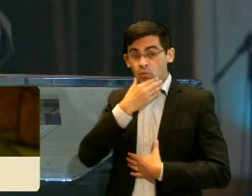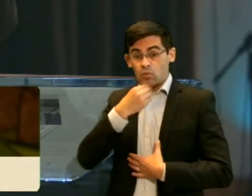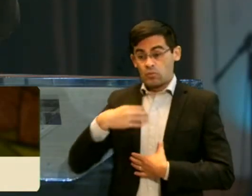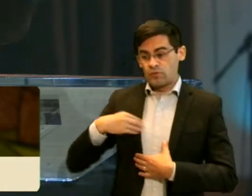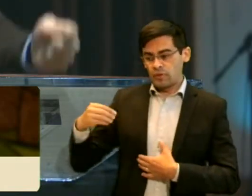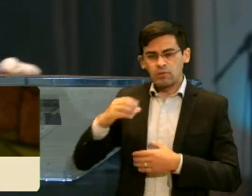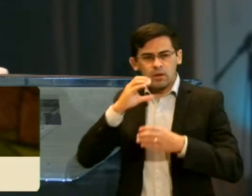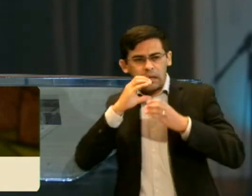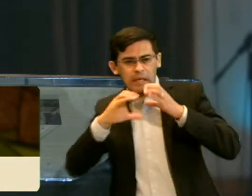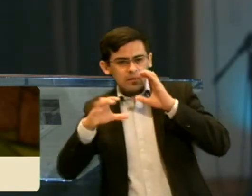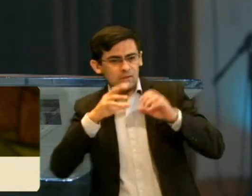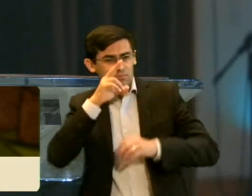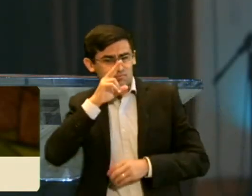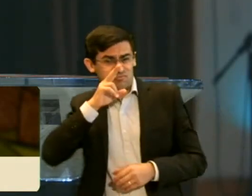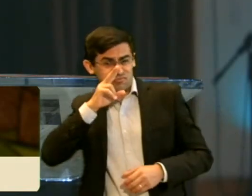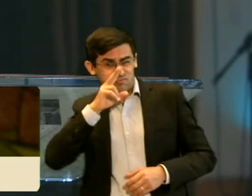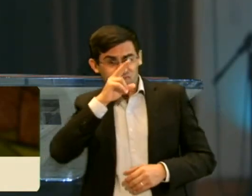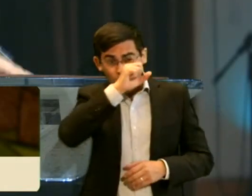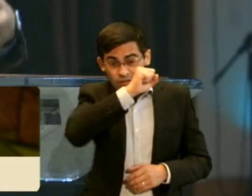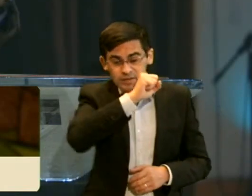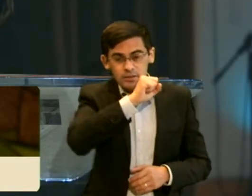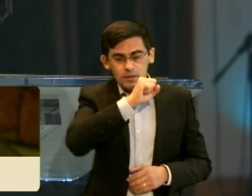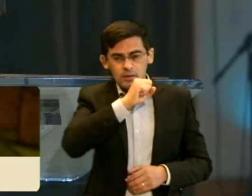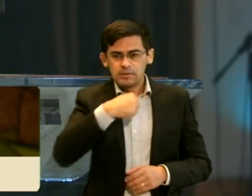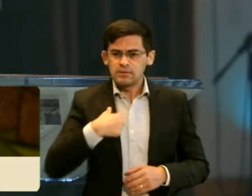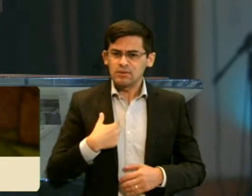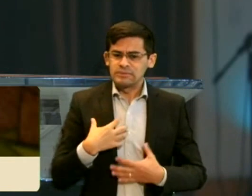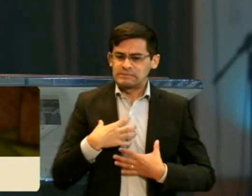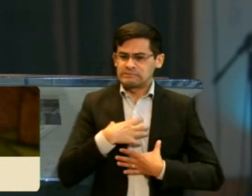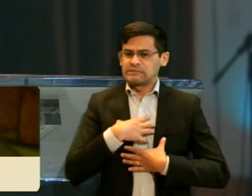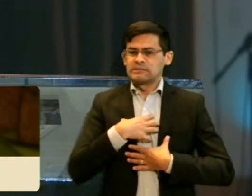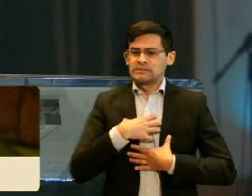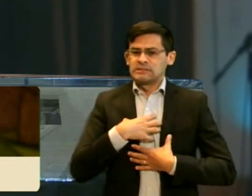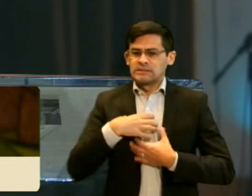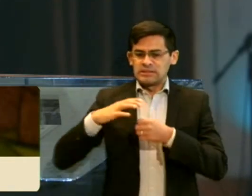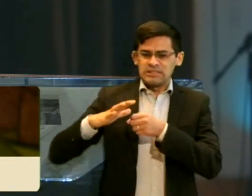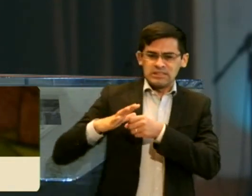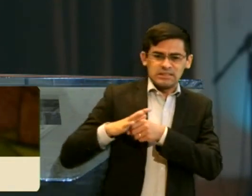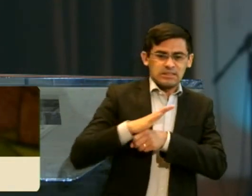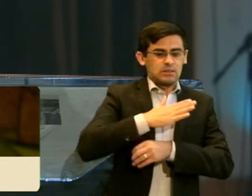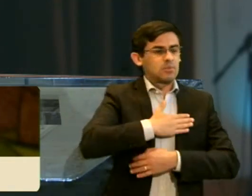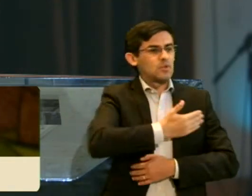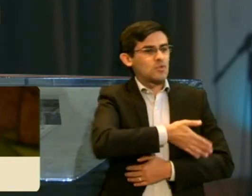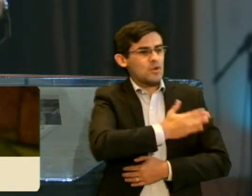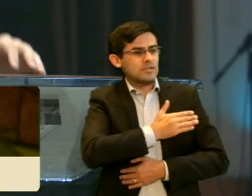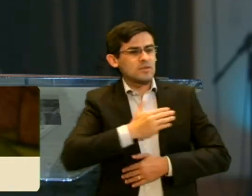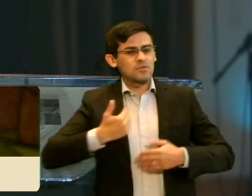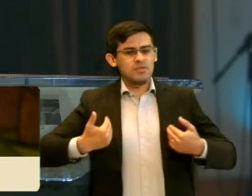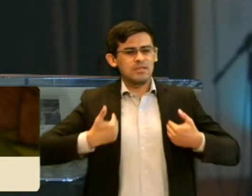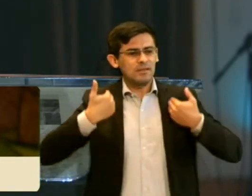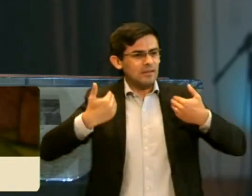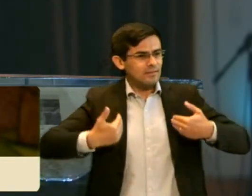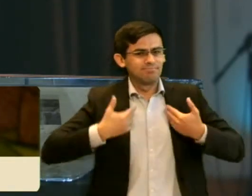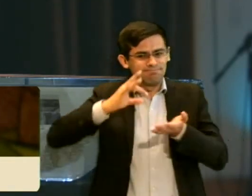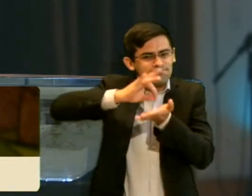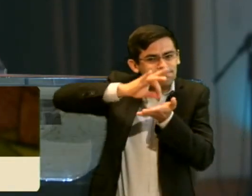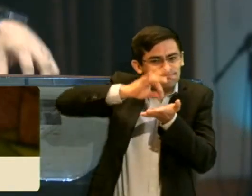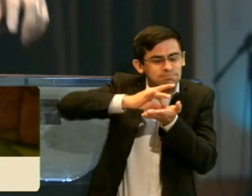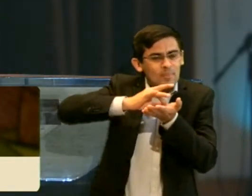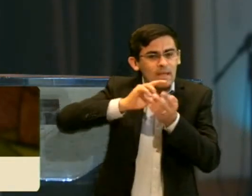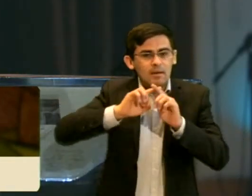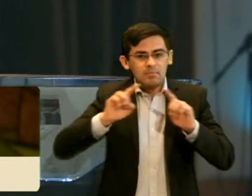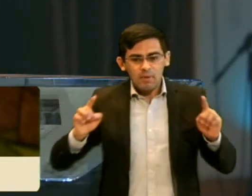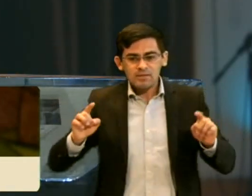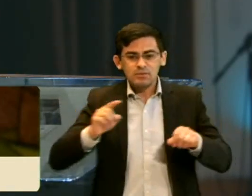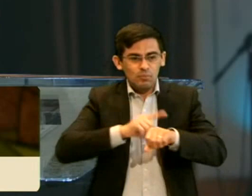cantando, que começou a cantar forte. E aquilo foi enchendo o meu coração de alegria. Eu lembro que chegou um